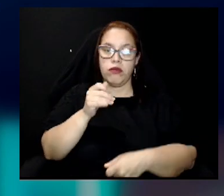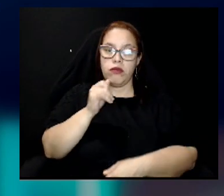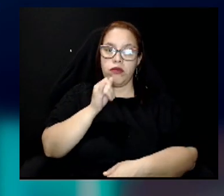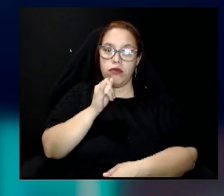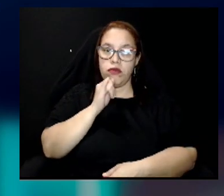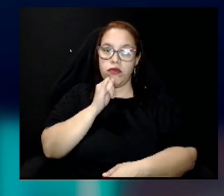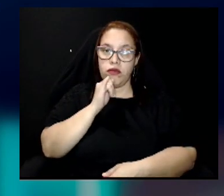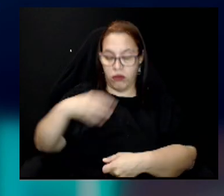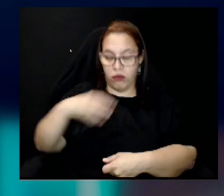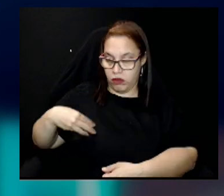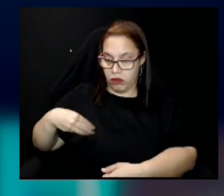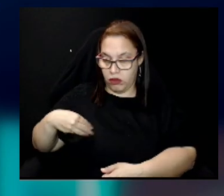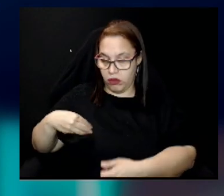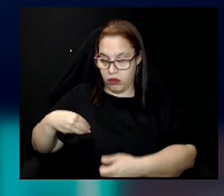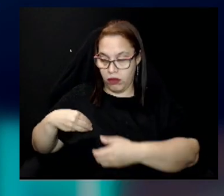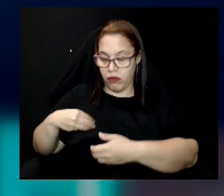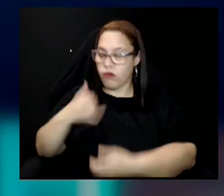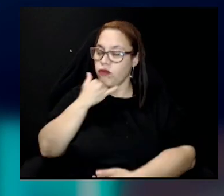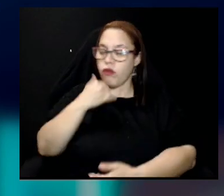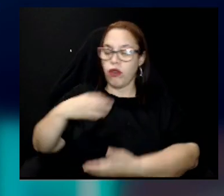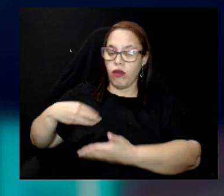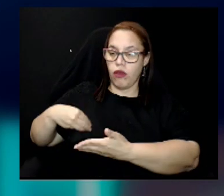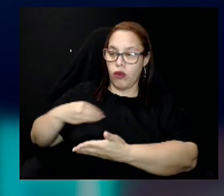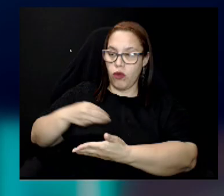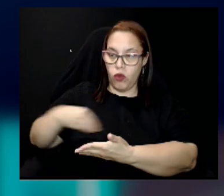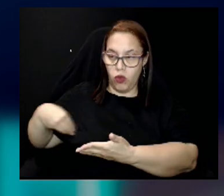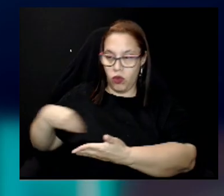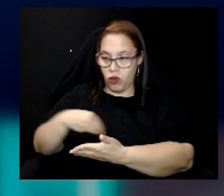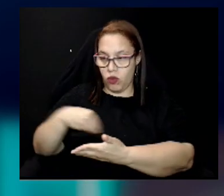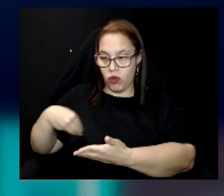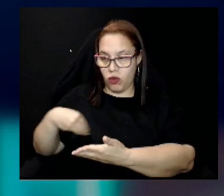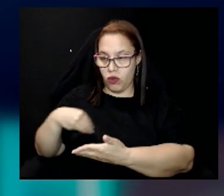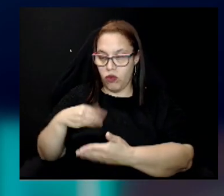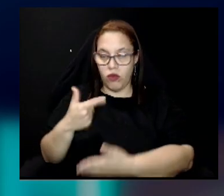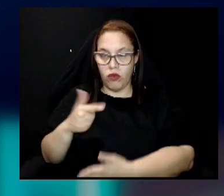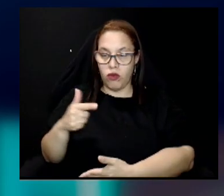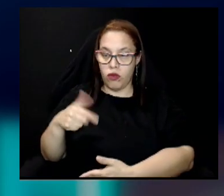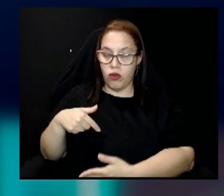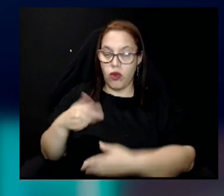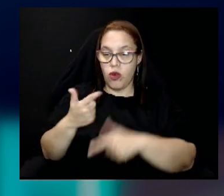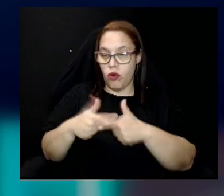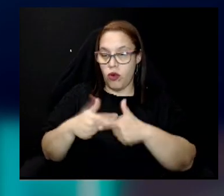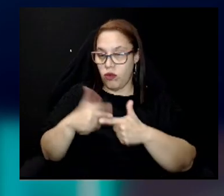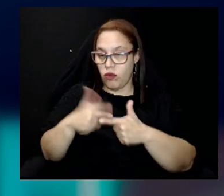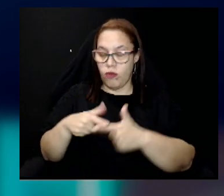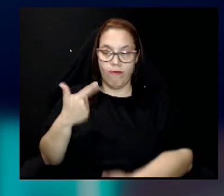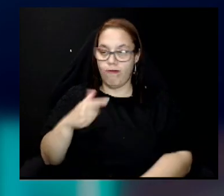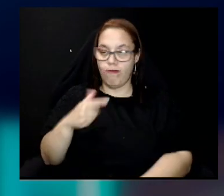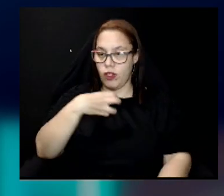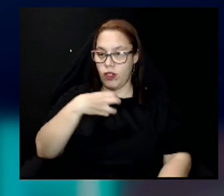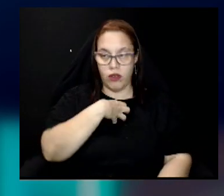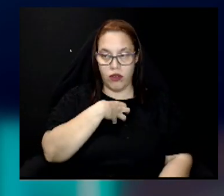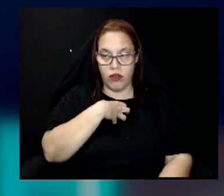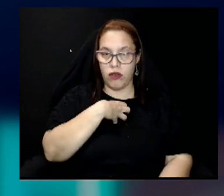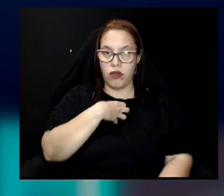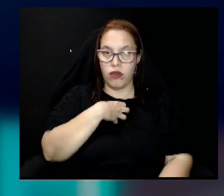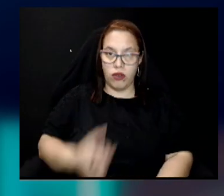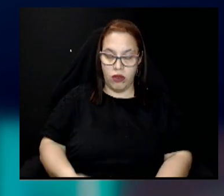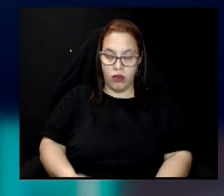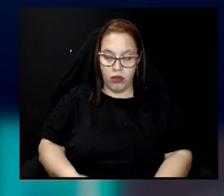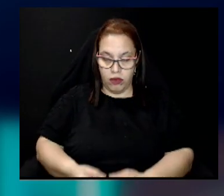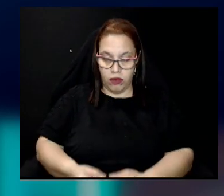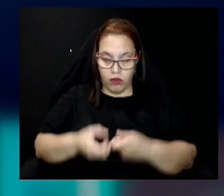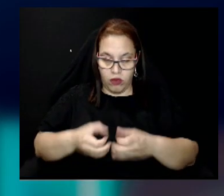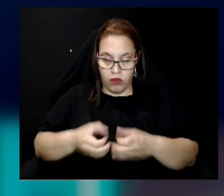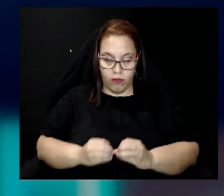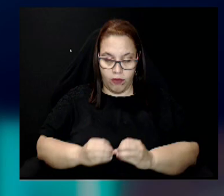mulher sem sintomas para descobrir lesões na mama não sintomáticas, o câncer de ovário ele não nos dá essa